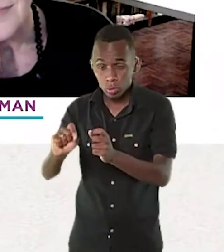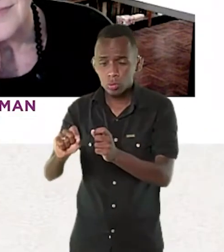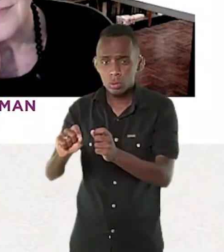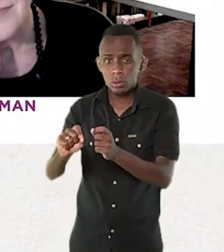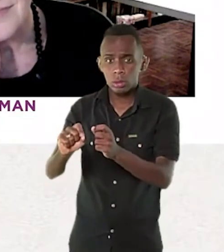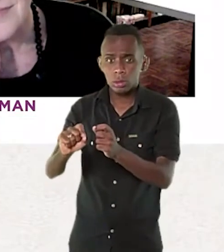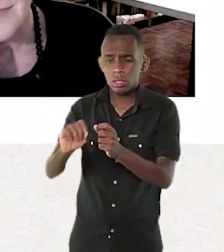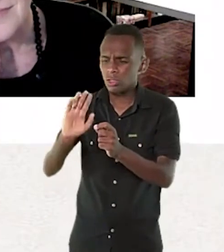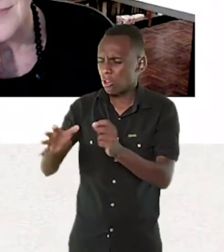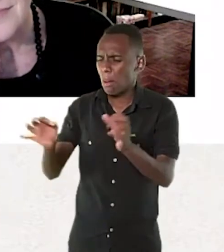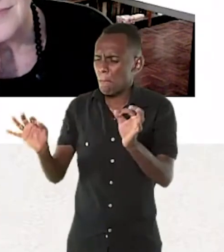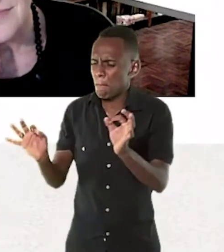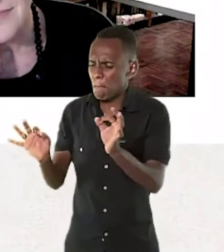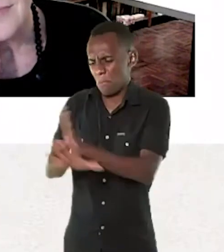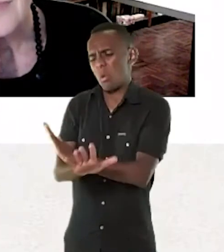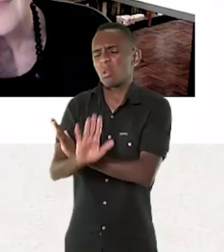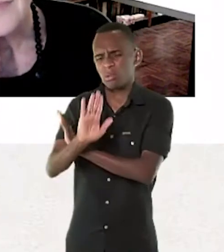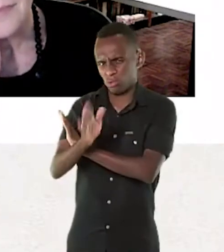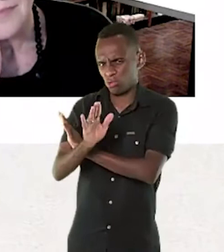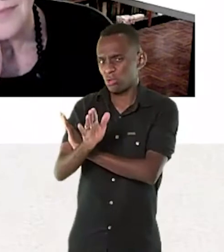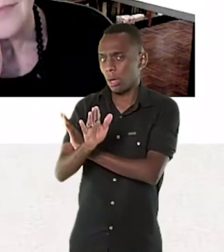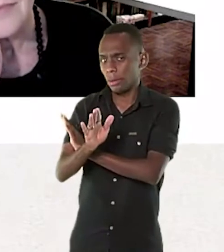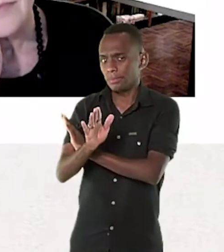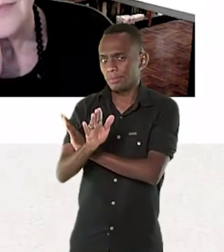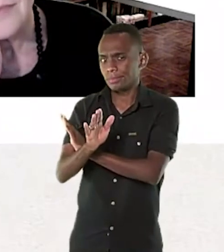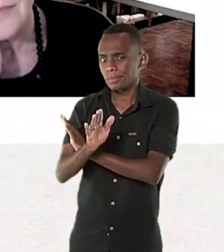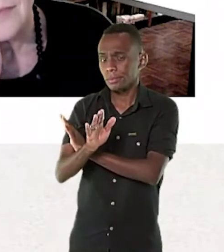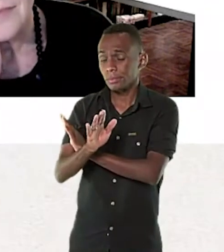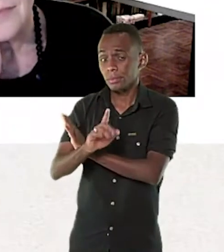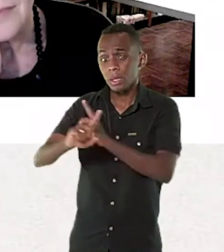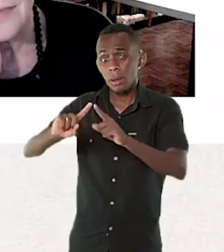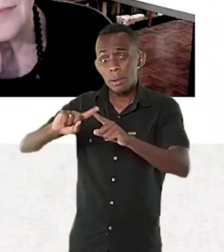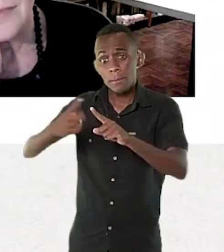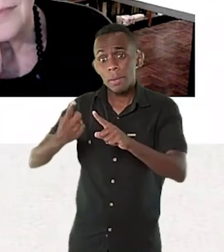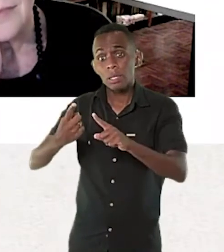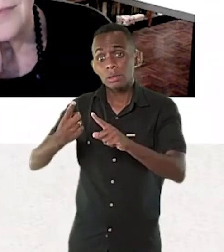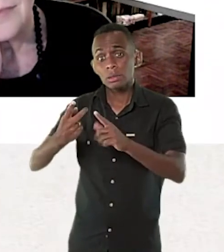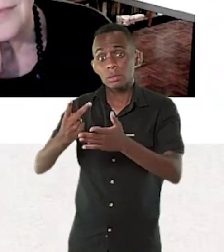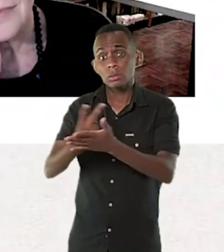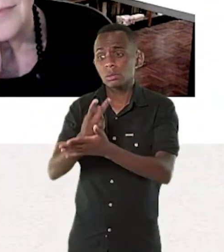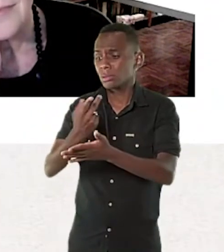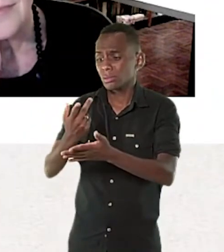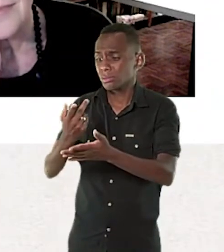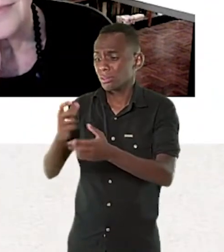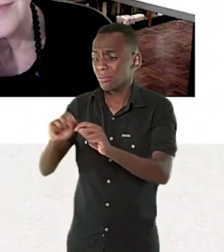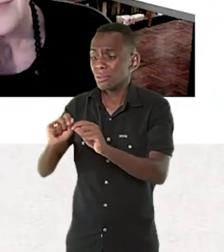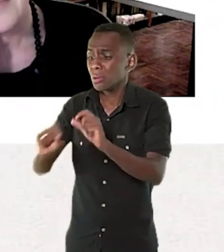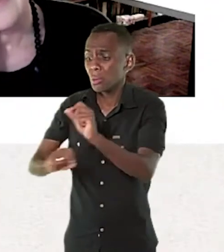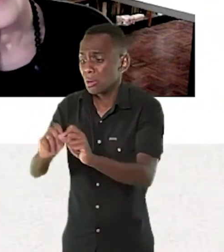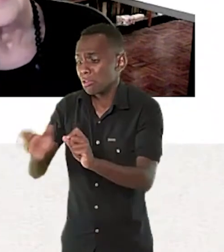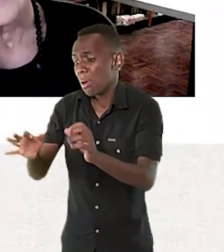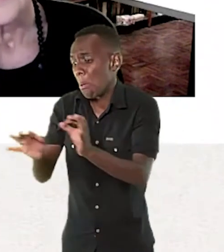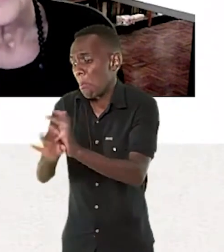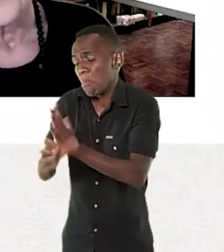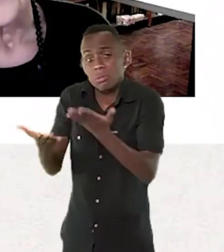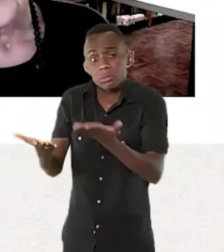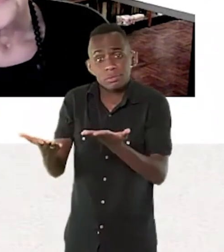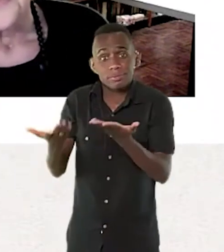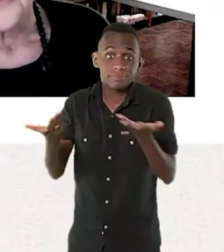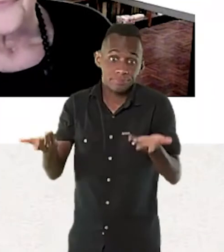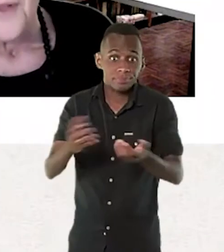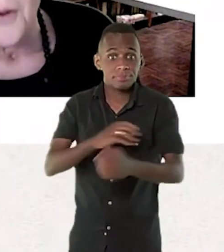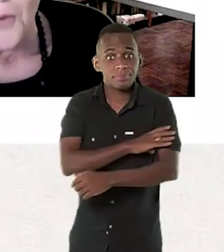terminado, entre aspas, e não se sabe mais o que fazer com isso.